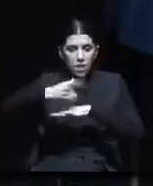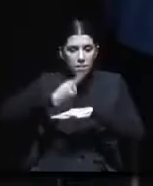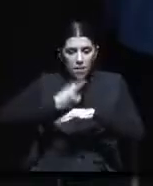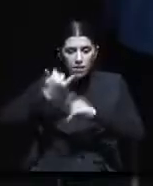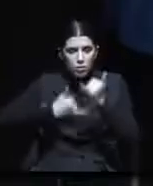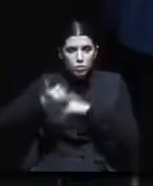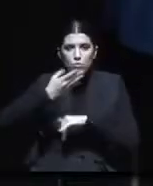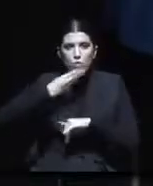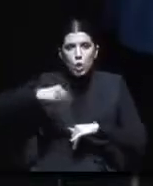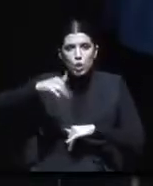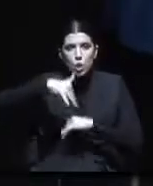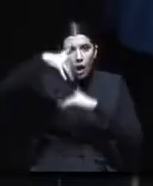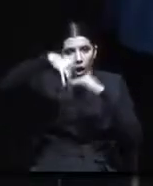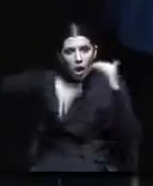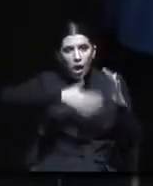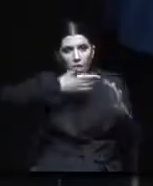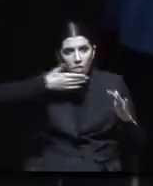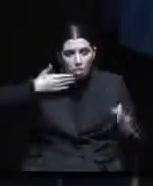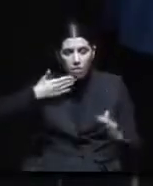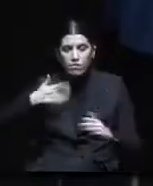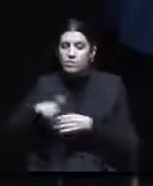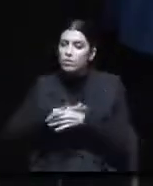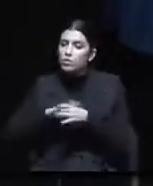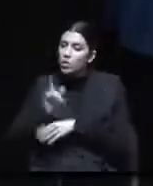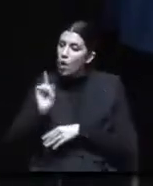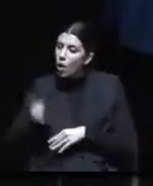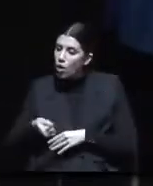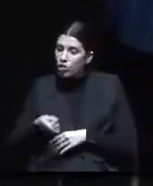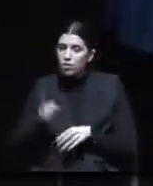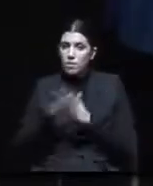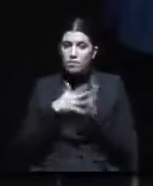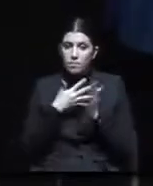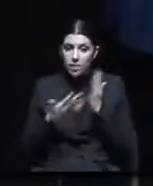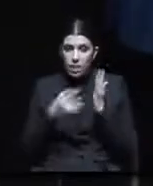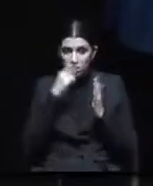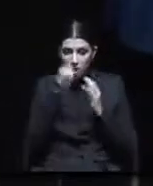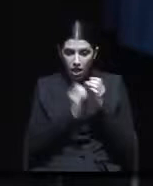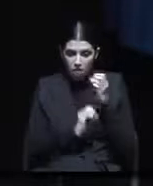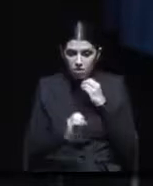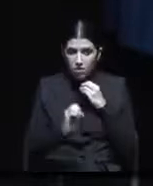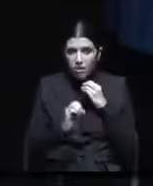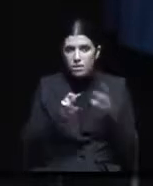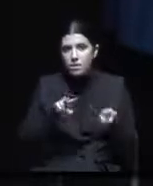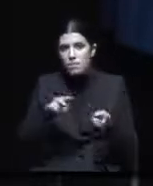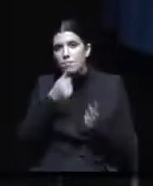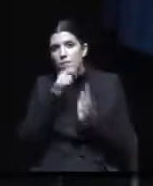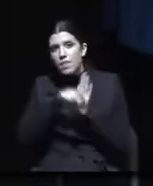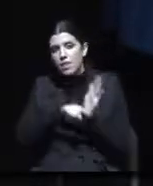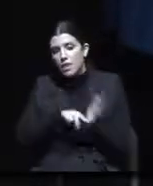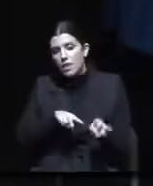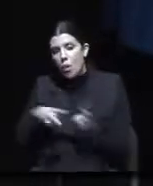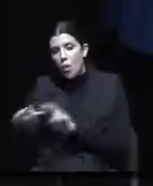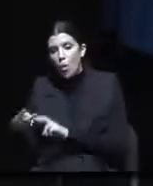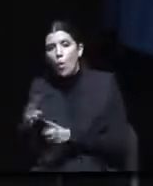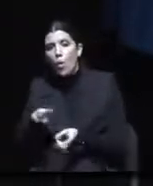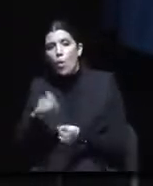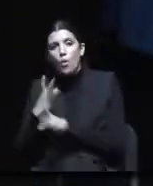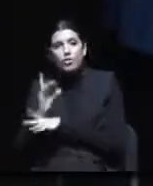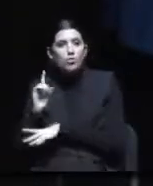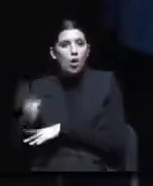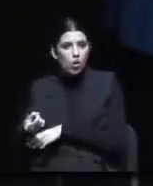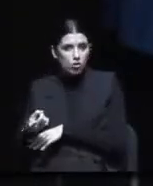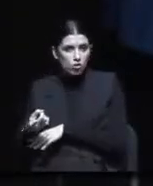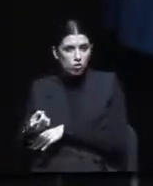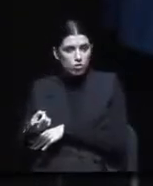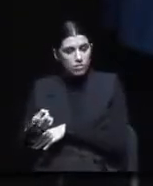é o ponto de situação? Que outras medidas complementares ao Plano Geral de Drenagem estão a ser estudadas, nomeadamente no sentido